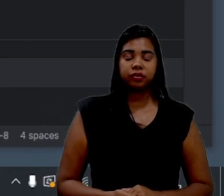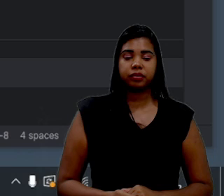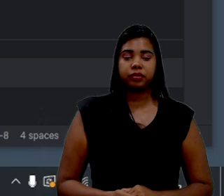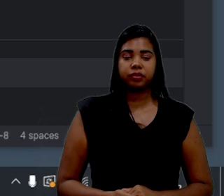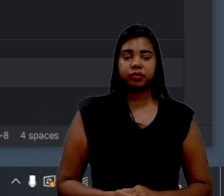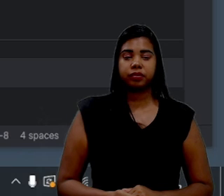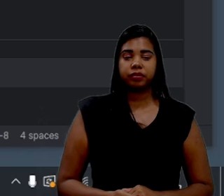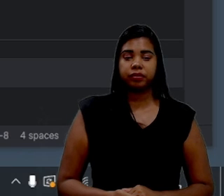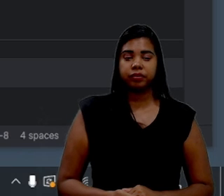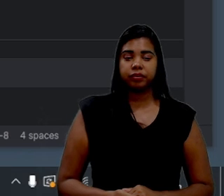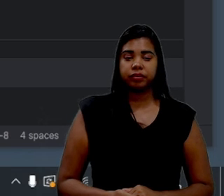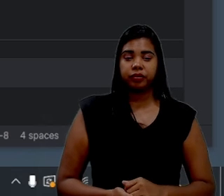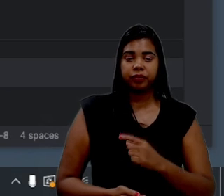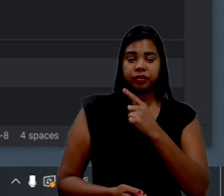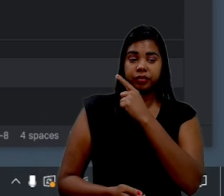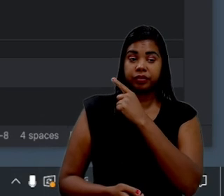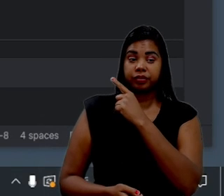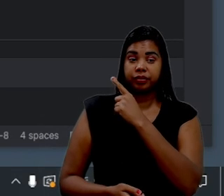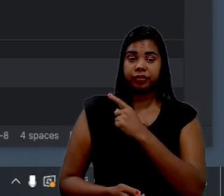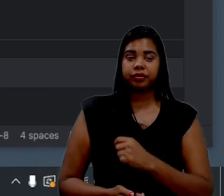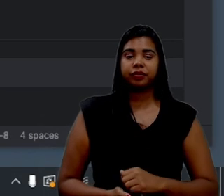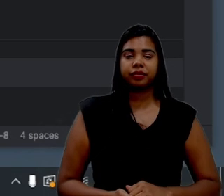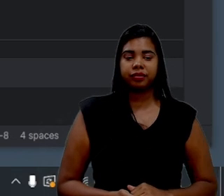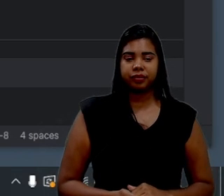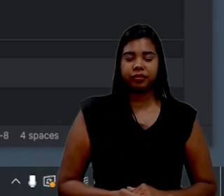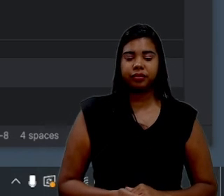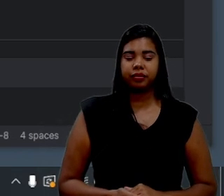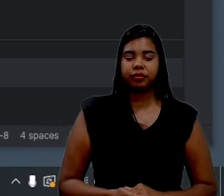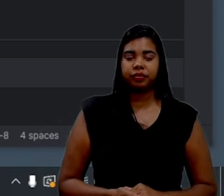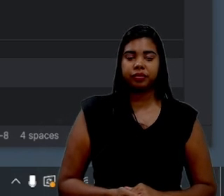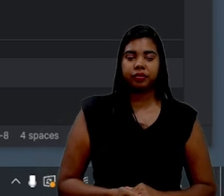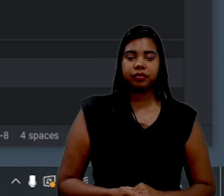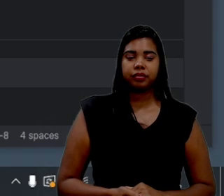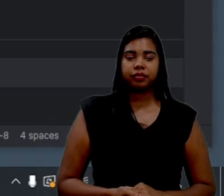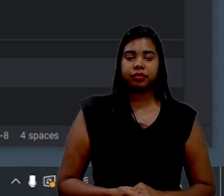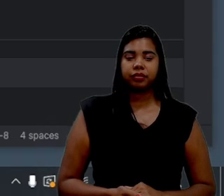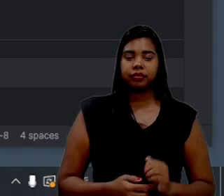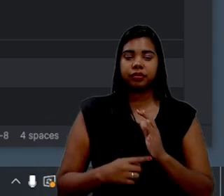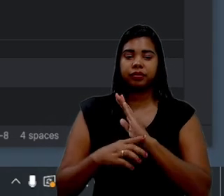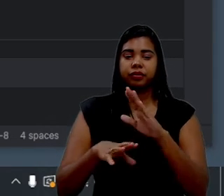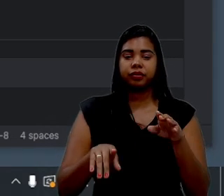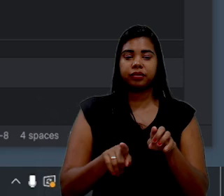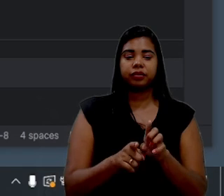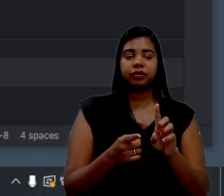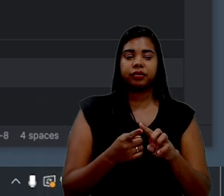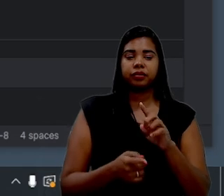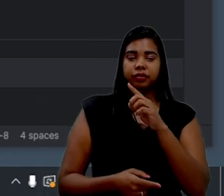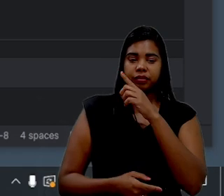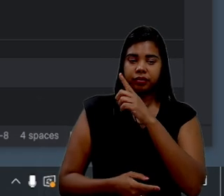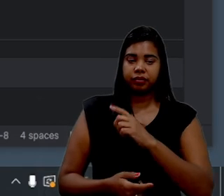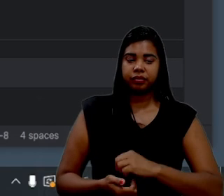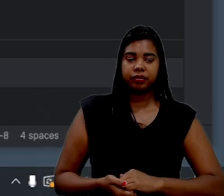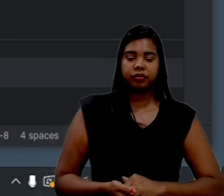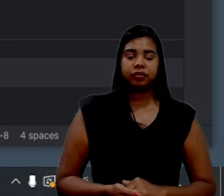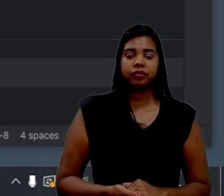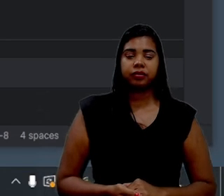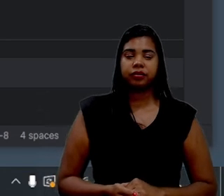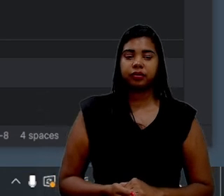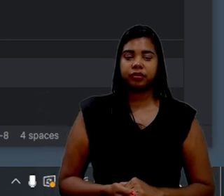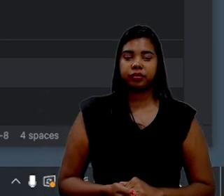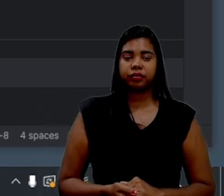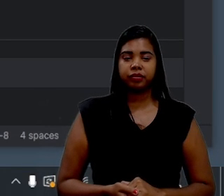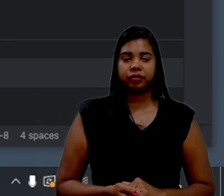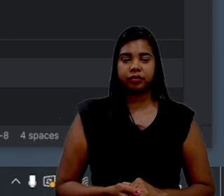Pronto, aqui ele vai, né, tá importando. Aí esse é padrão dele, né? URL patterns,